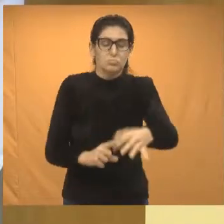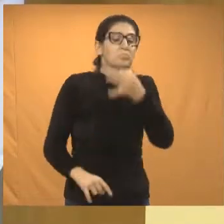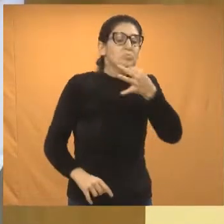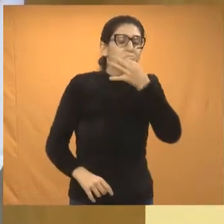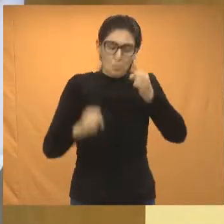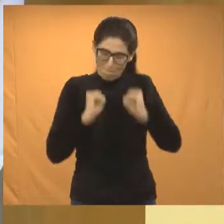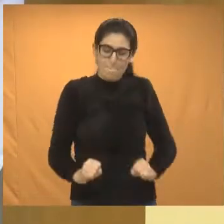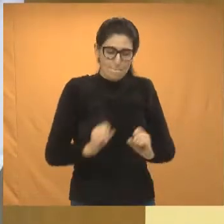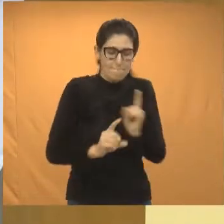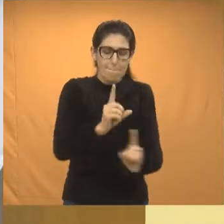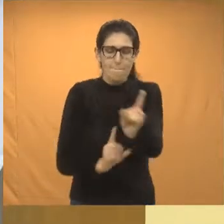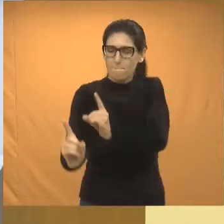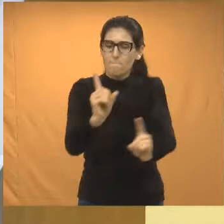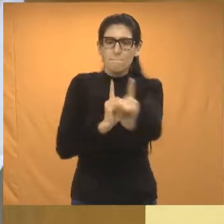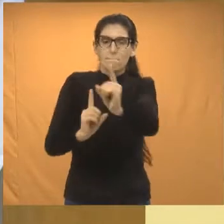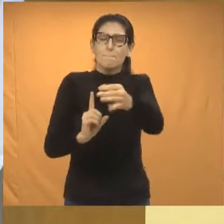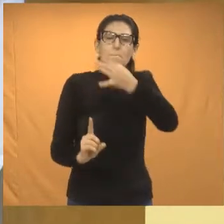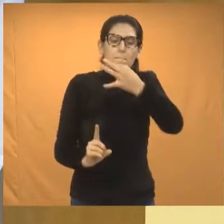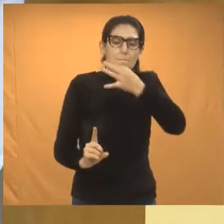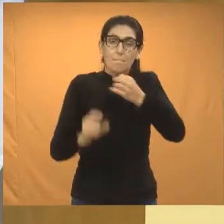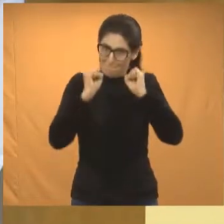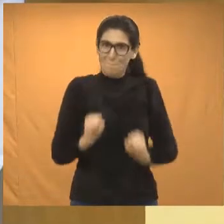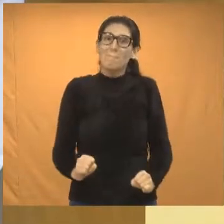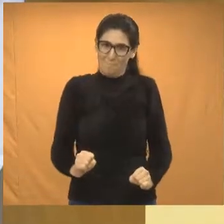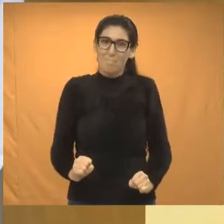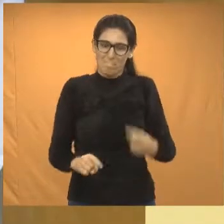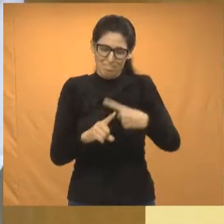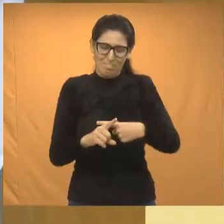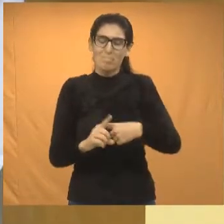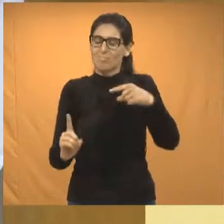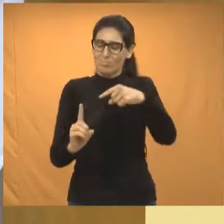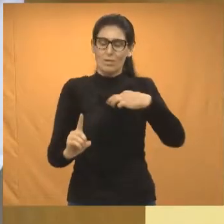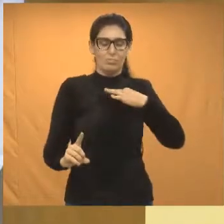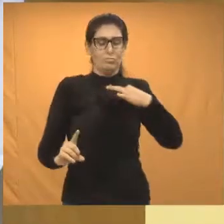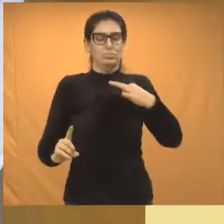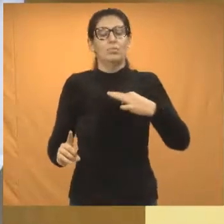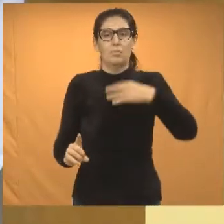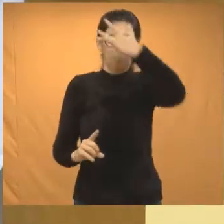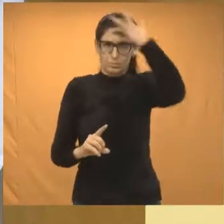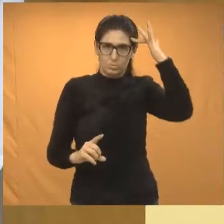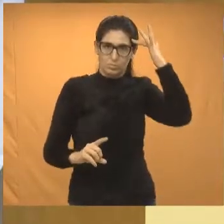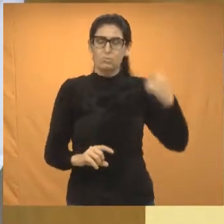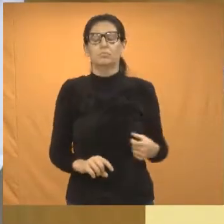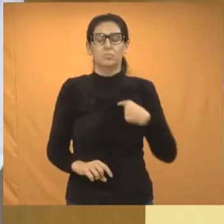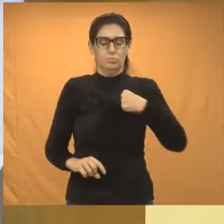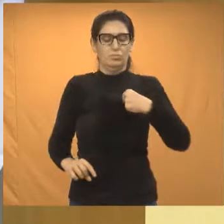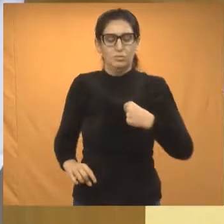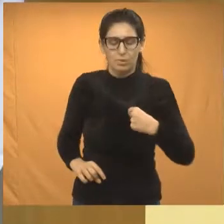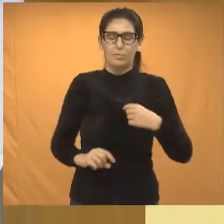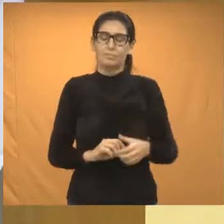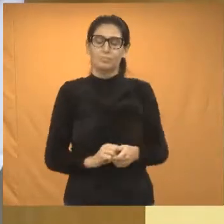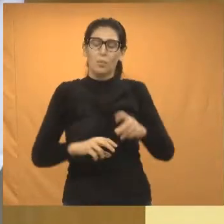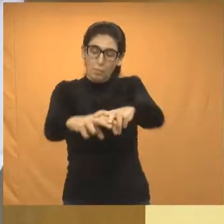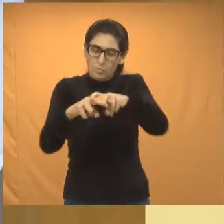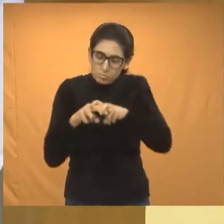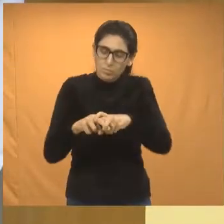tempo voluntariamente. Então, nos próximos projetos, valorize os conselhos. E a questão aqui, até o Luiz Flávio